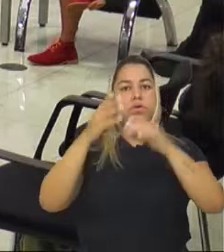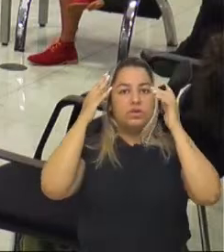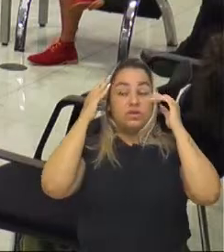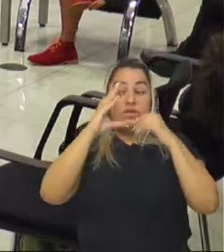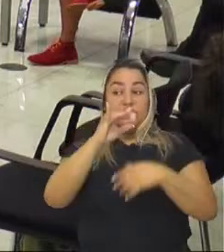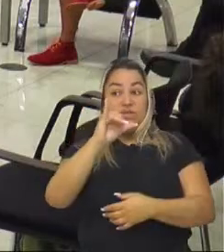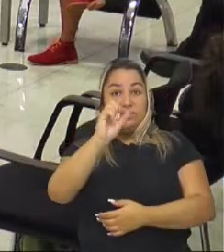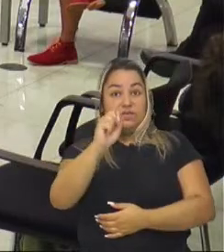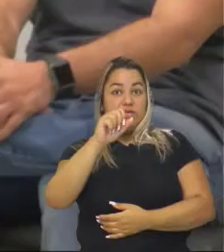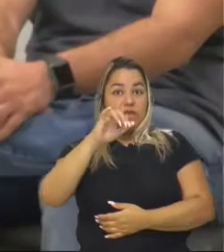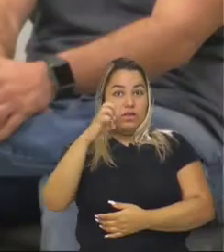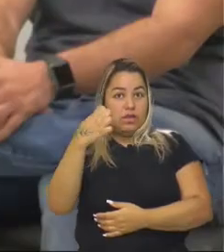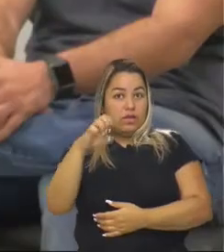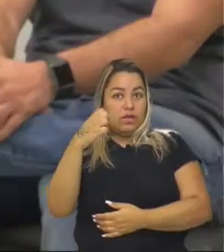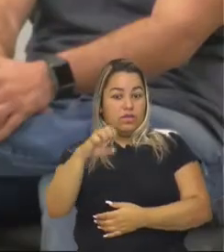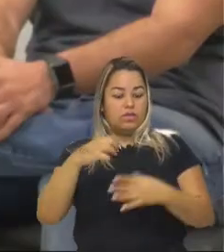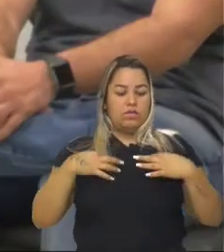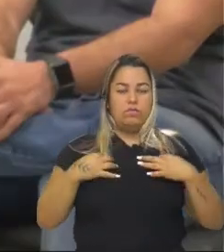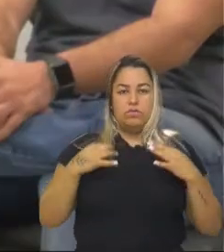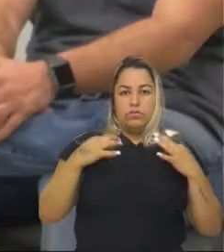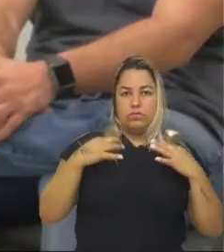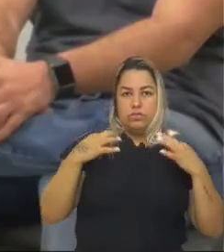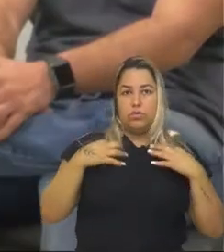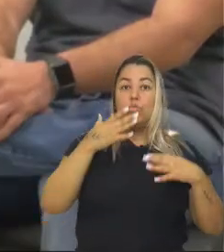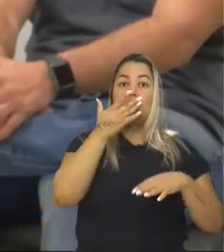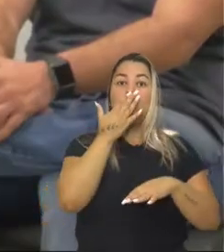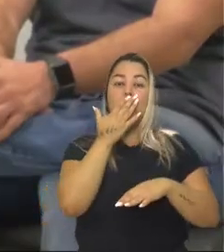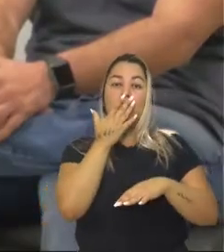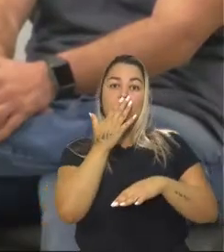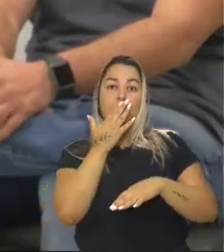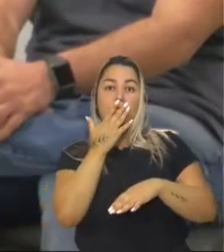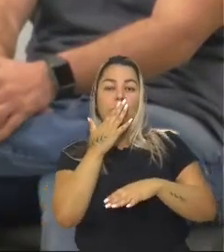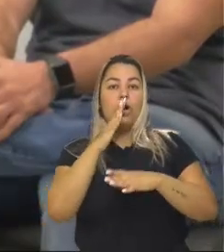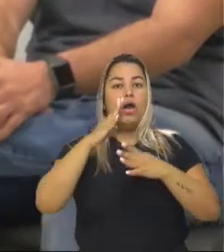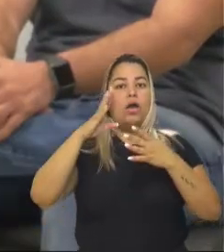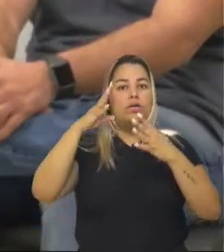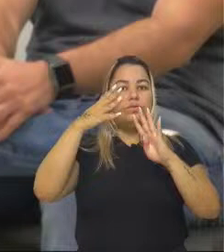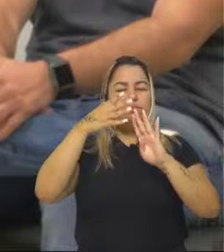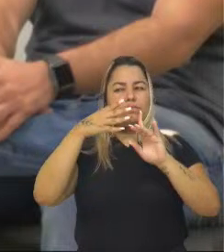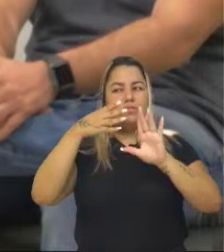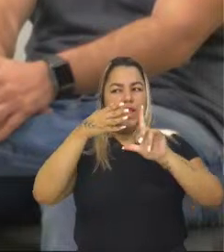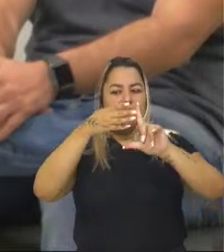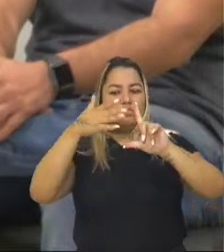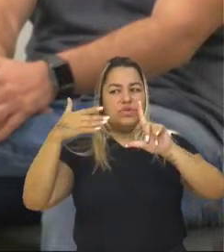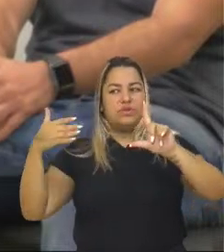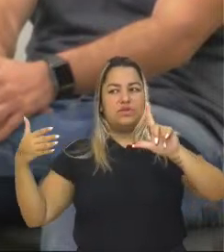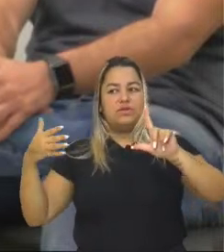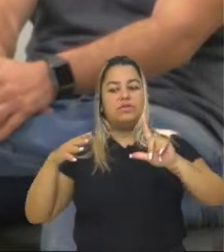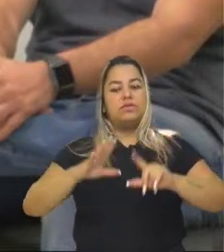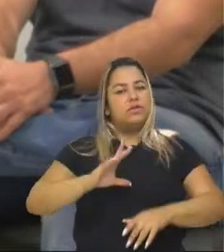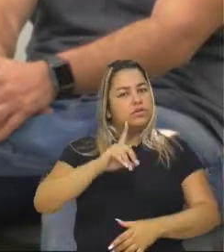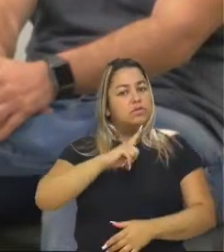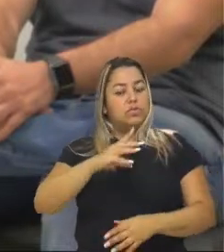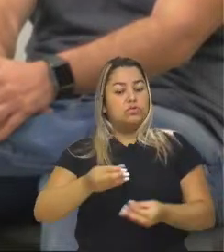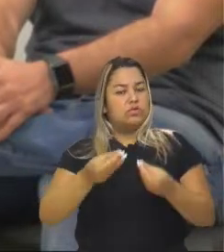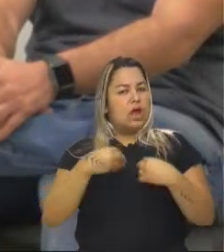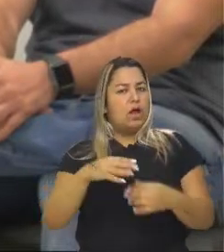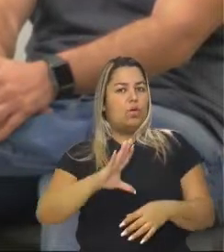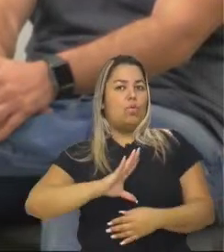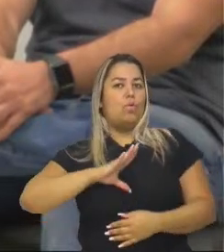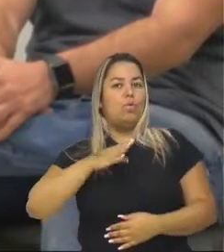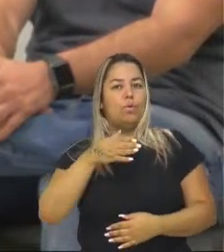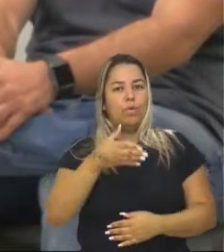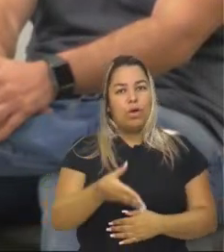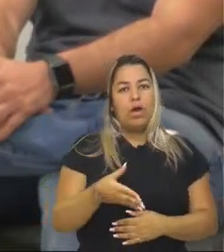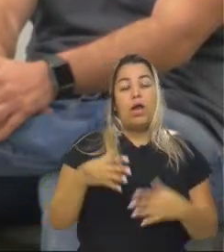gay. Estou, nesse momento, vestido com as cores da bandeira que muito nos orgulha. Estou com um blazer azul,